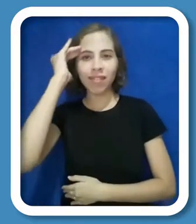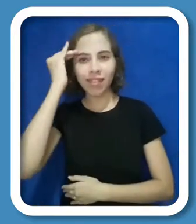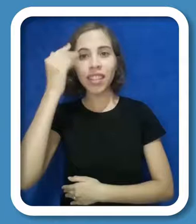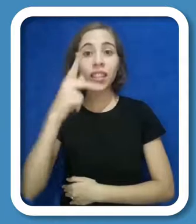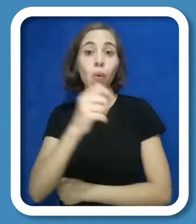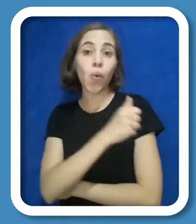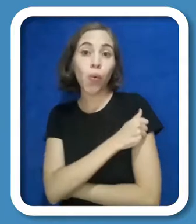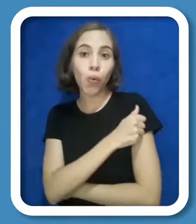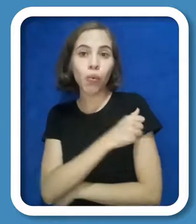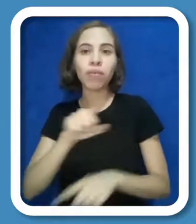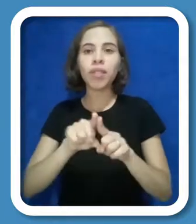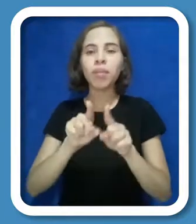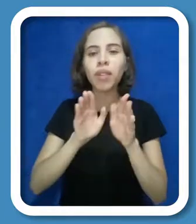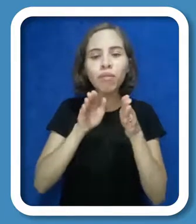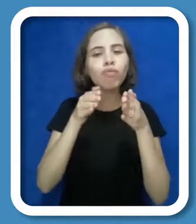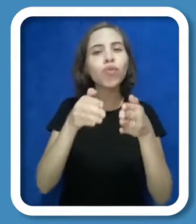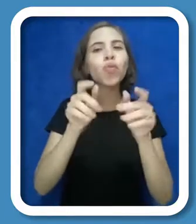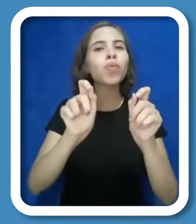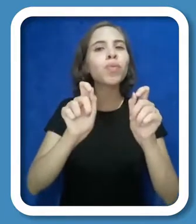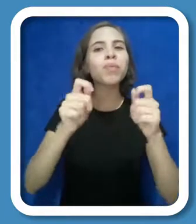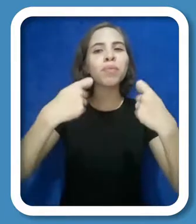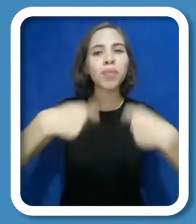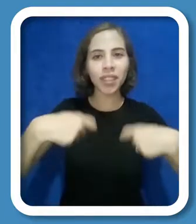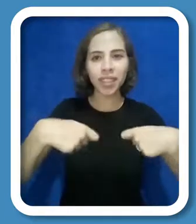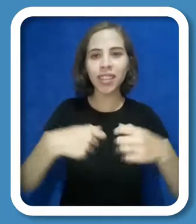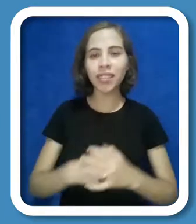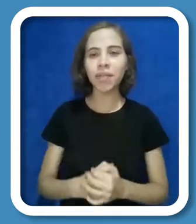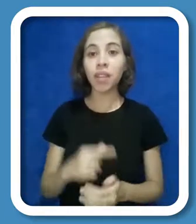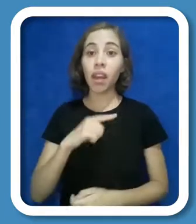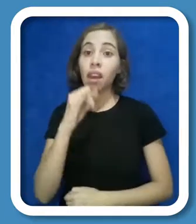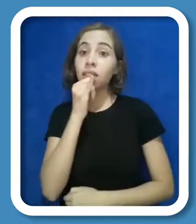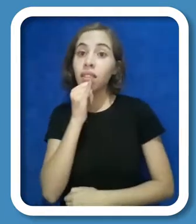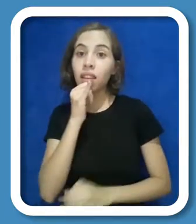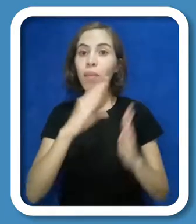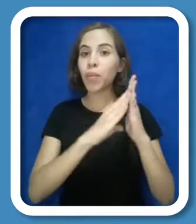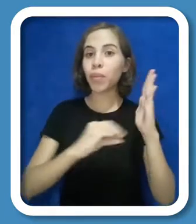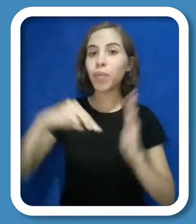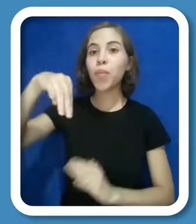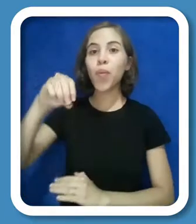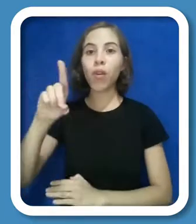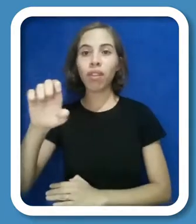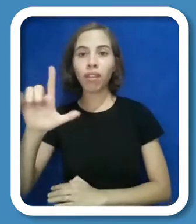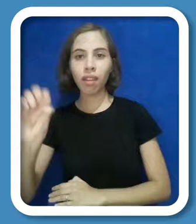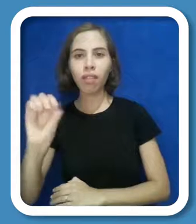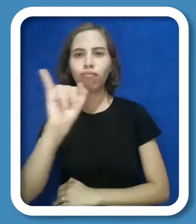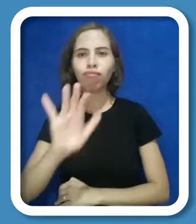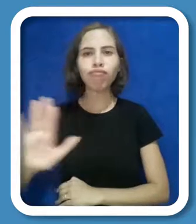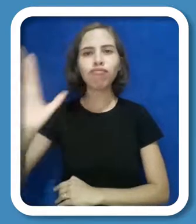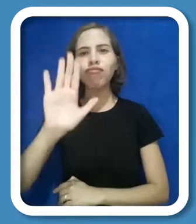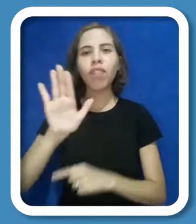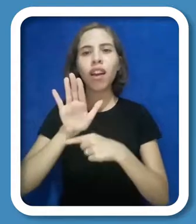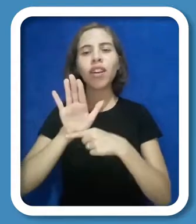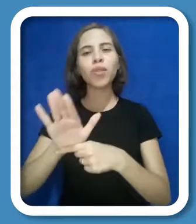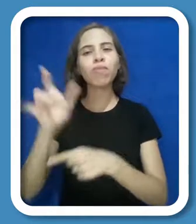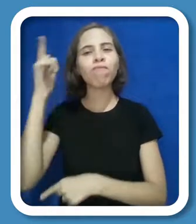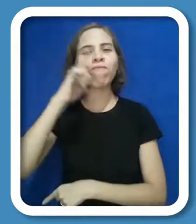estudante e a sua especificidade. Isso tudo com exemplos, modelos e ilustrações que